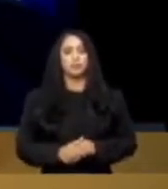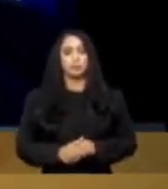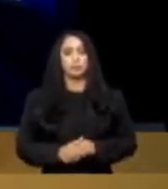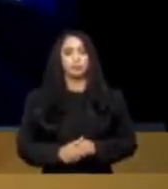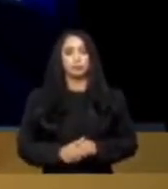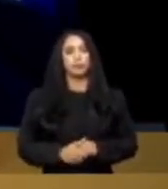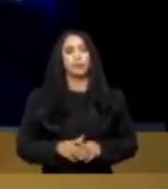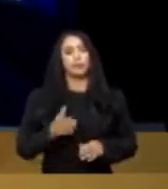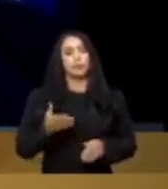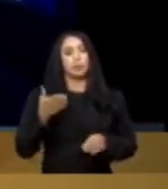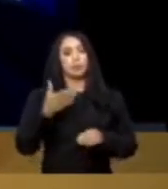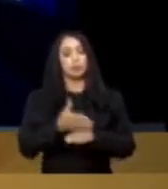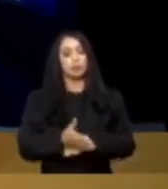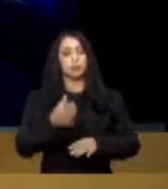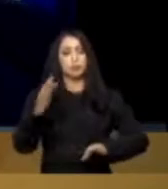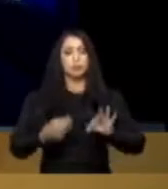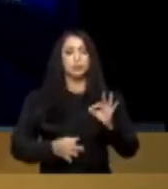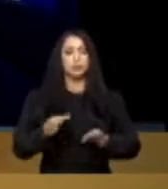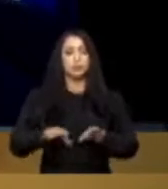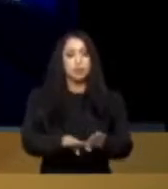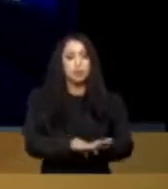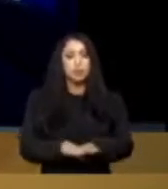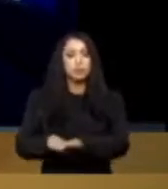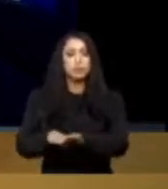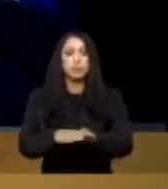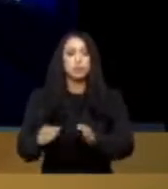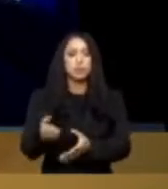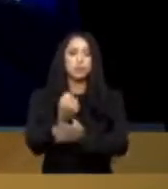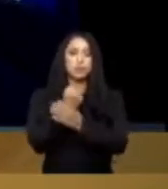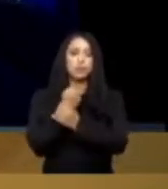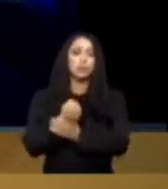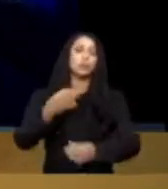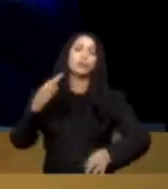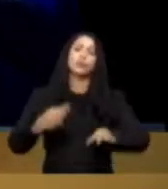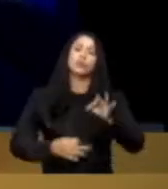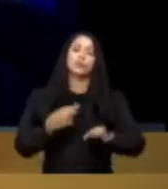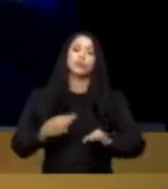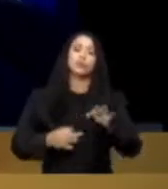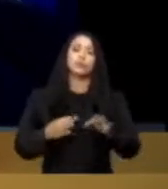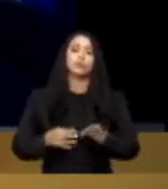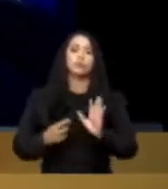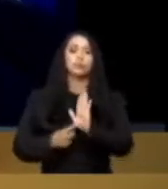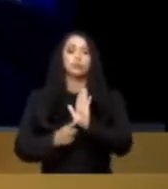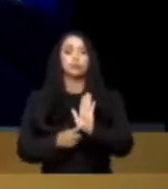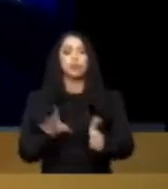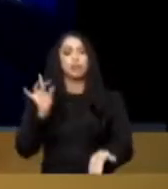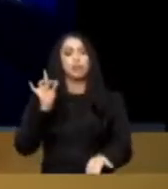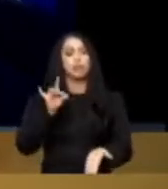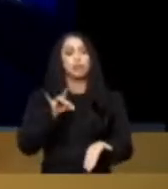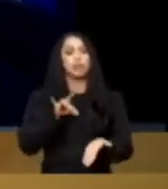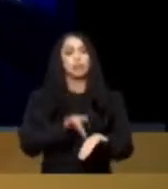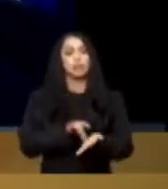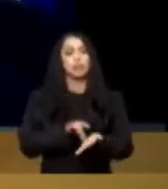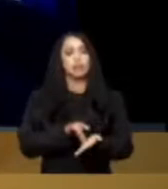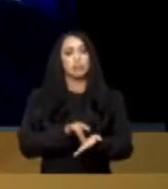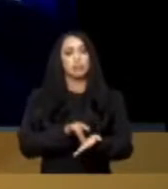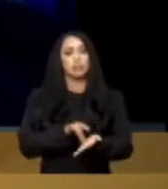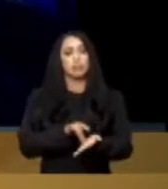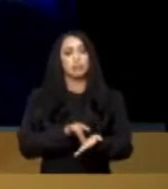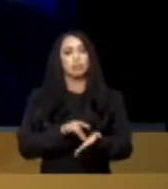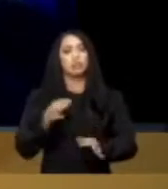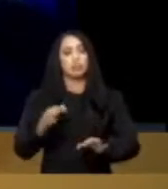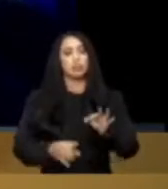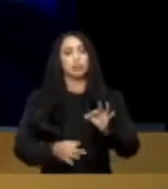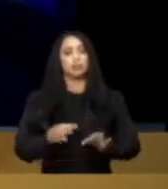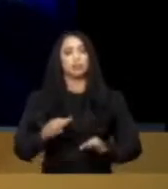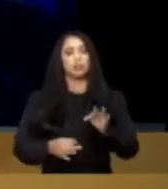do acesso à justiça, da isonomia e da segurança jurídica, afetando a eficiência da prestação jurisdicional.